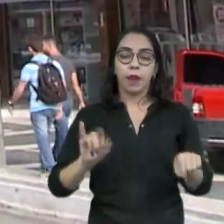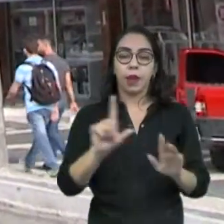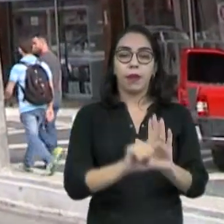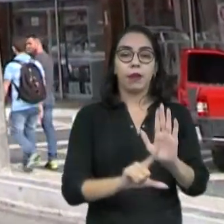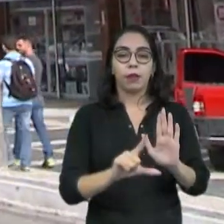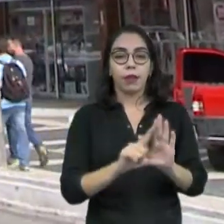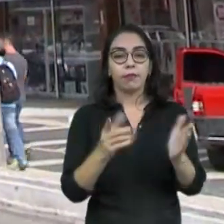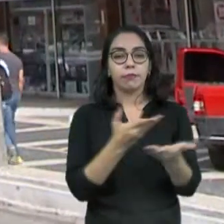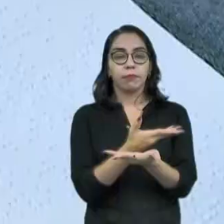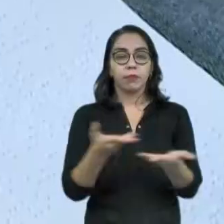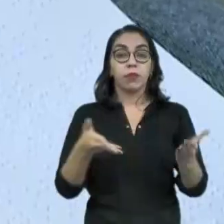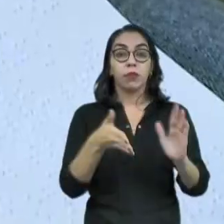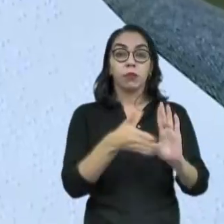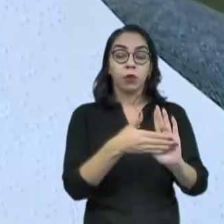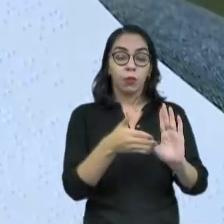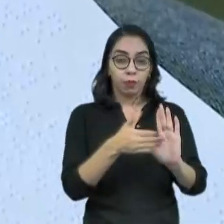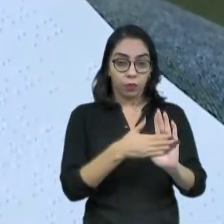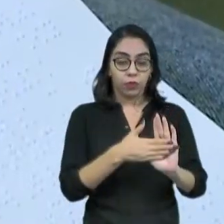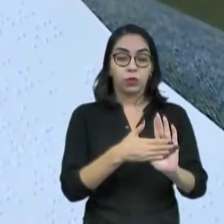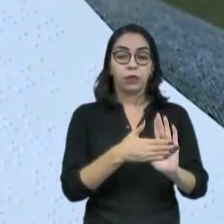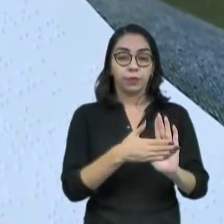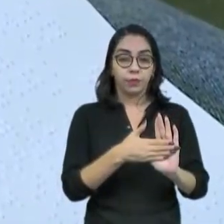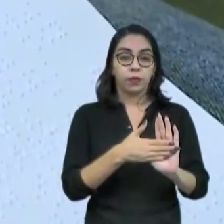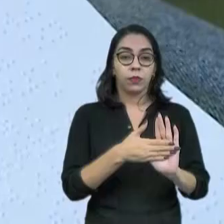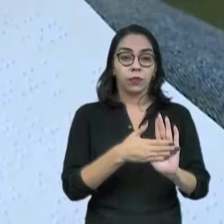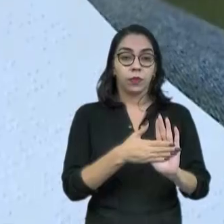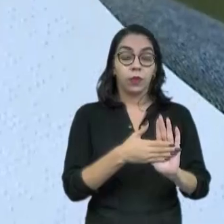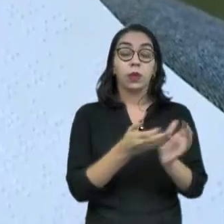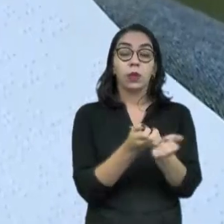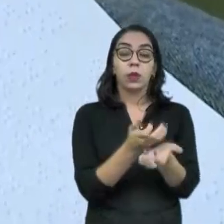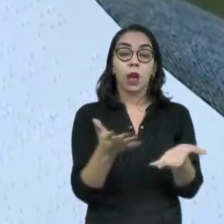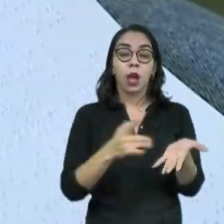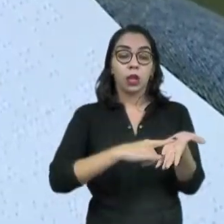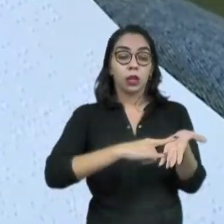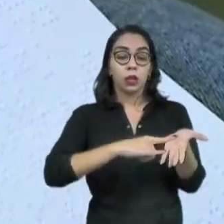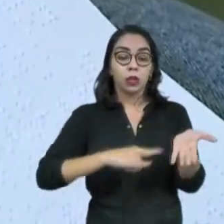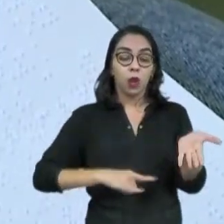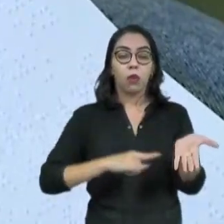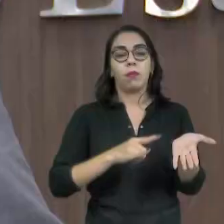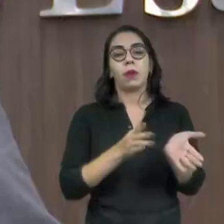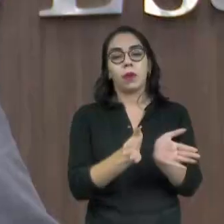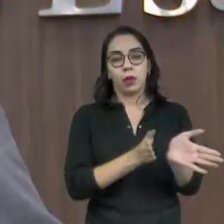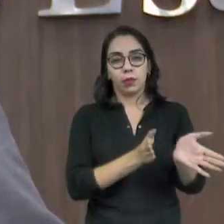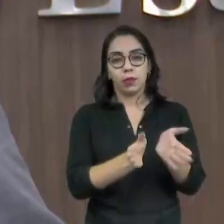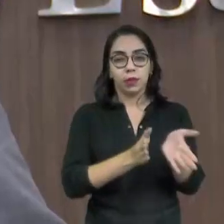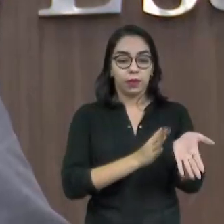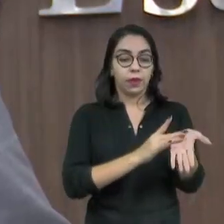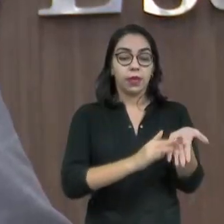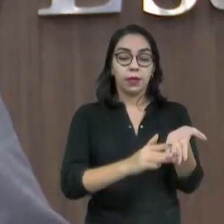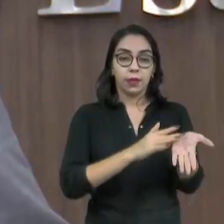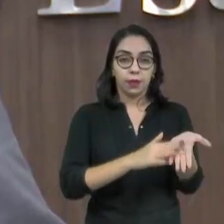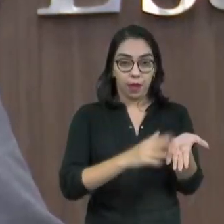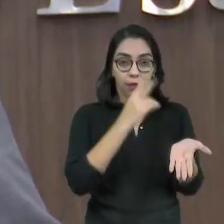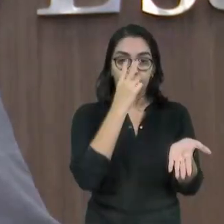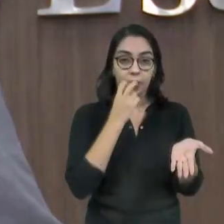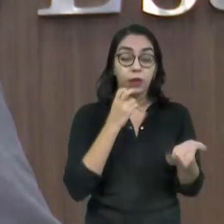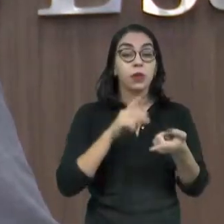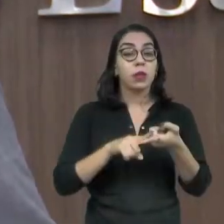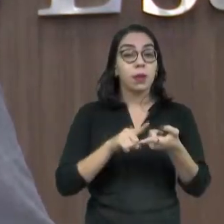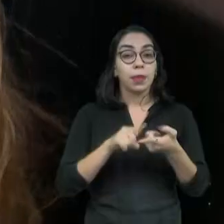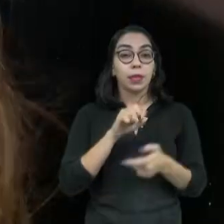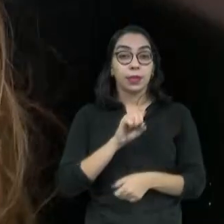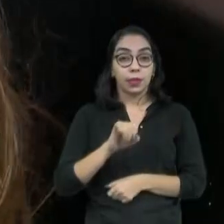concessionárias de serviços domésticos a disponibilizarem documentos acessíveis para cegos e